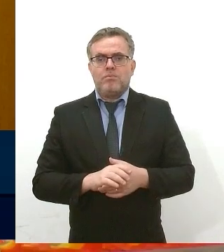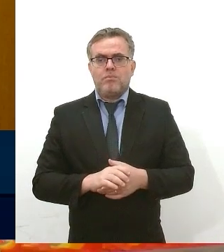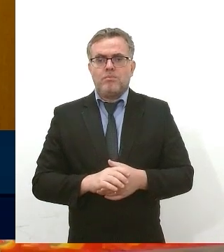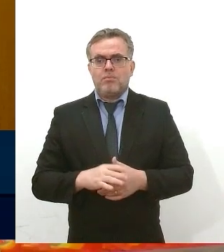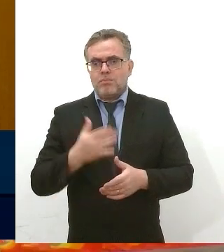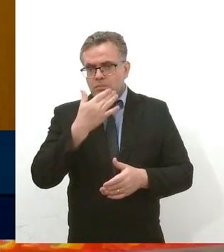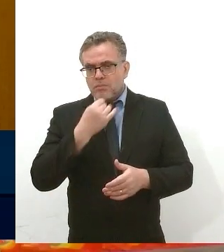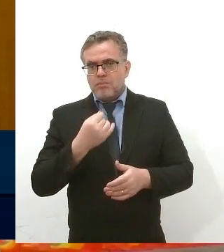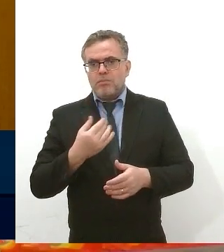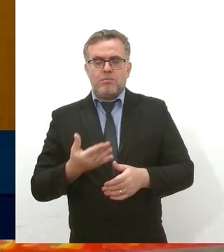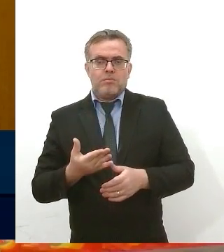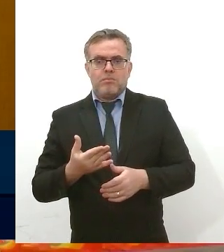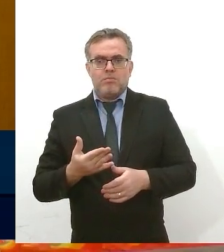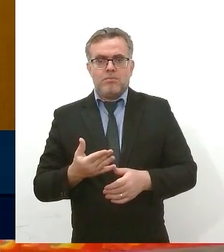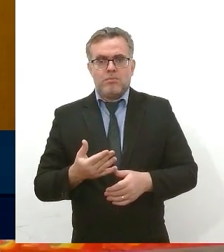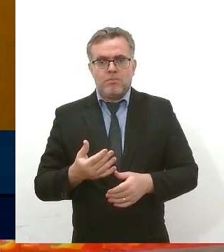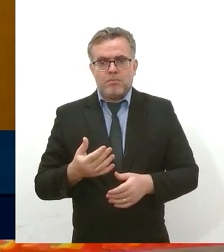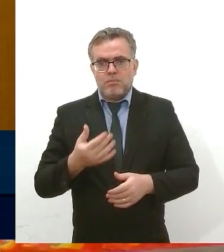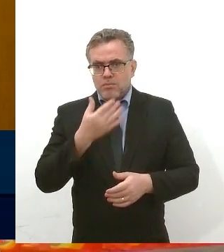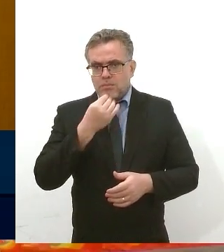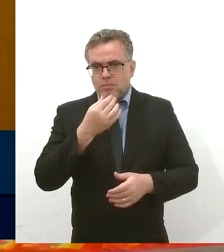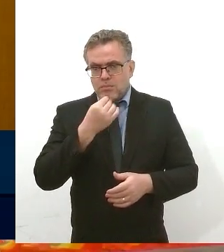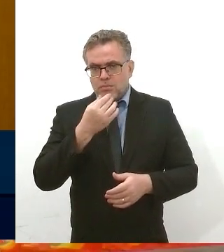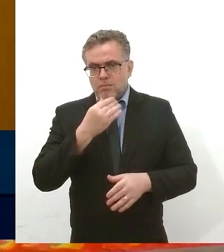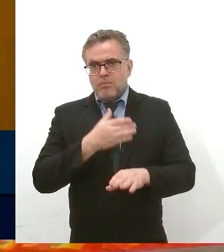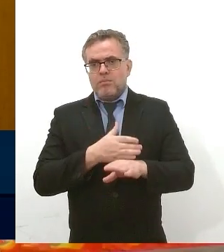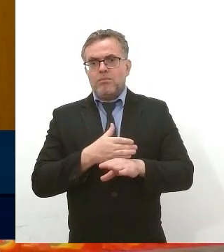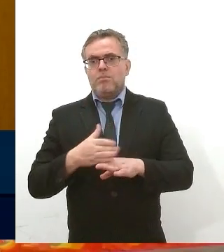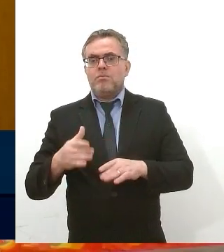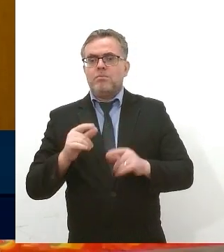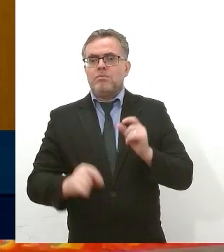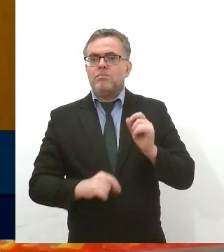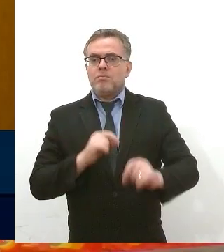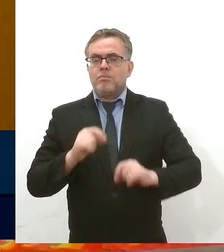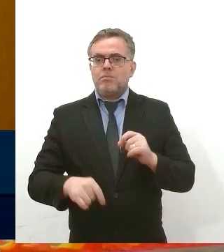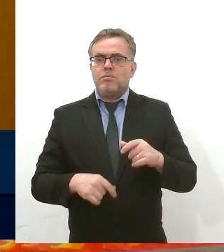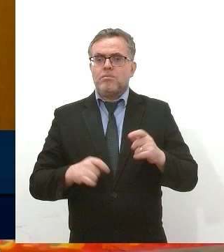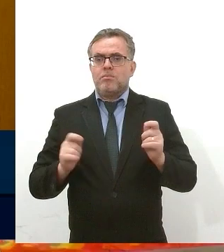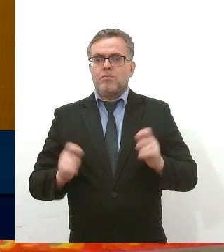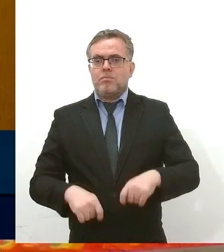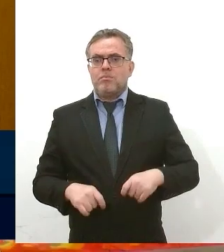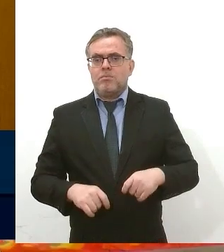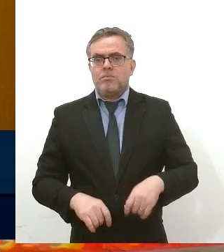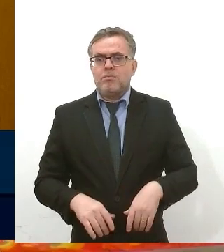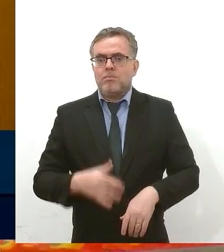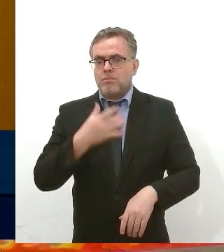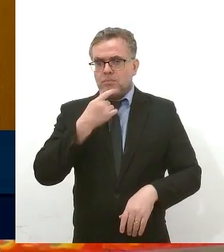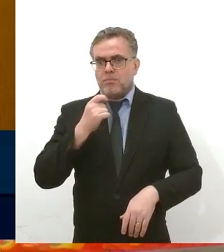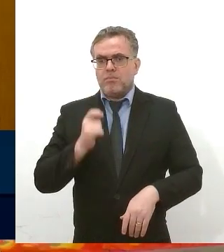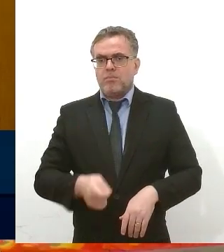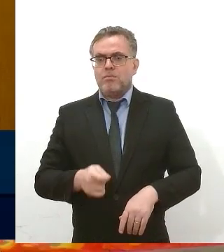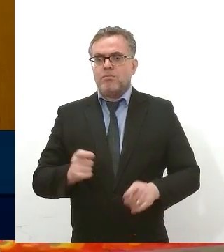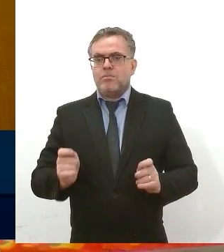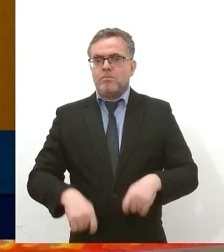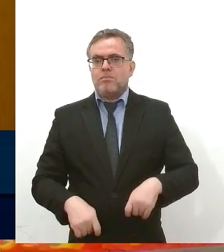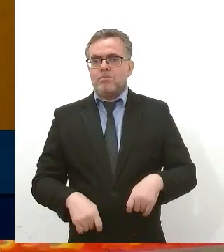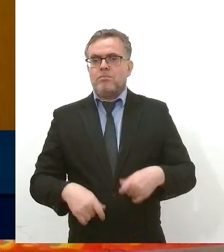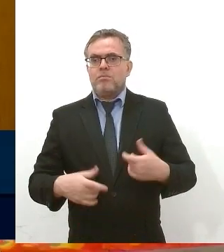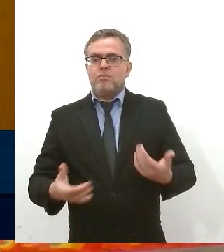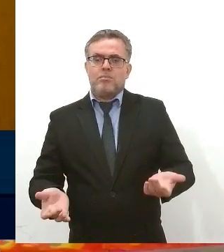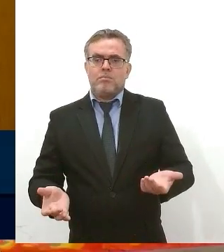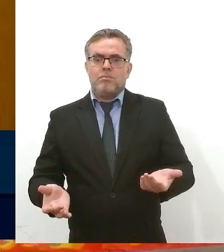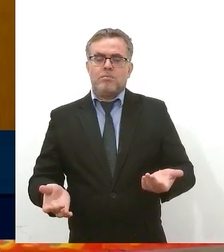garotos brancos, cis, héteros e de classe média, que infelizmente,